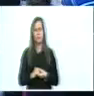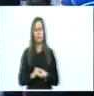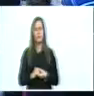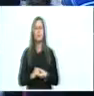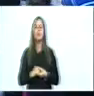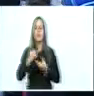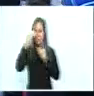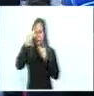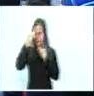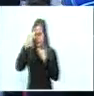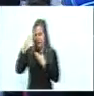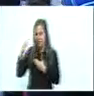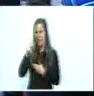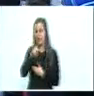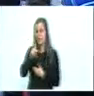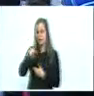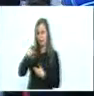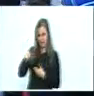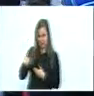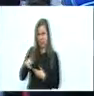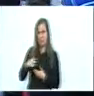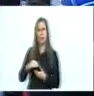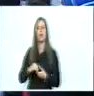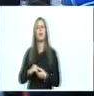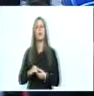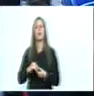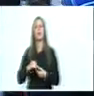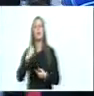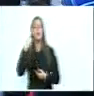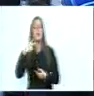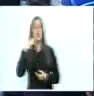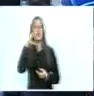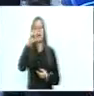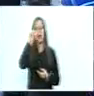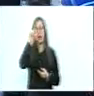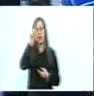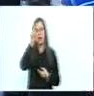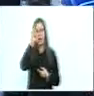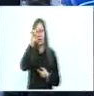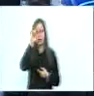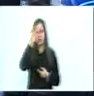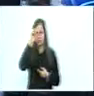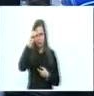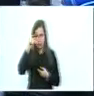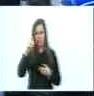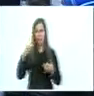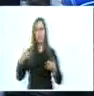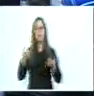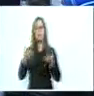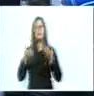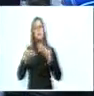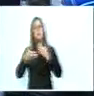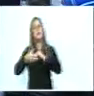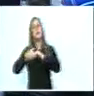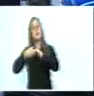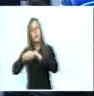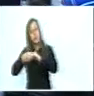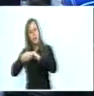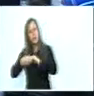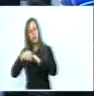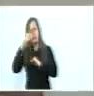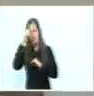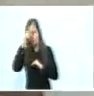Muito obrigado, senhor presidente de exercício, vereador Carlitos Alves. Quero cumprimentar os servidores